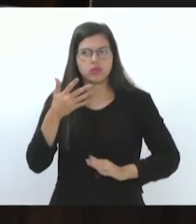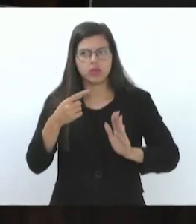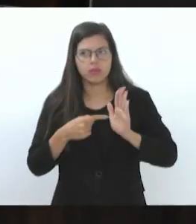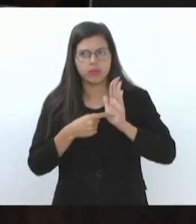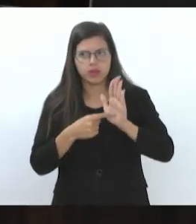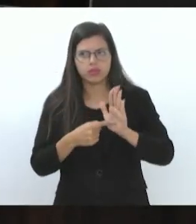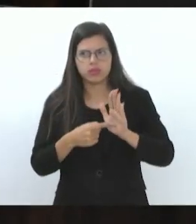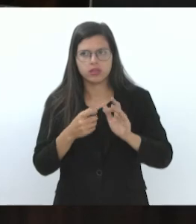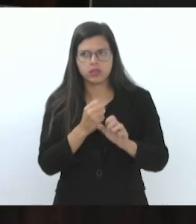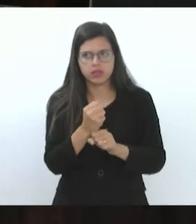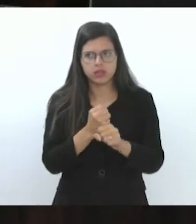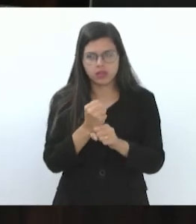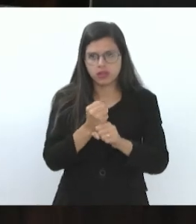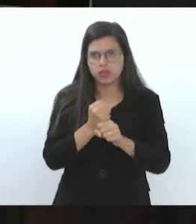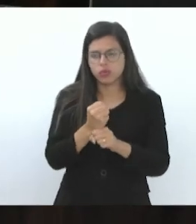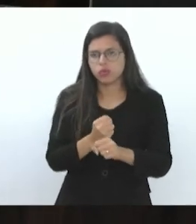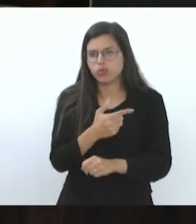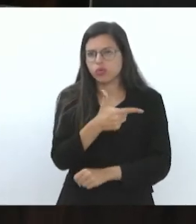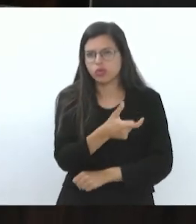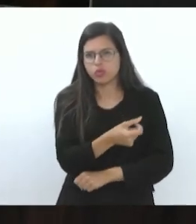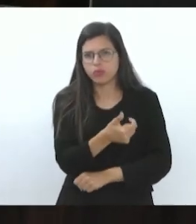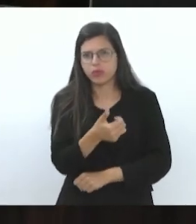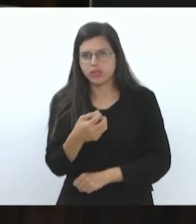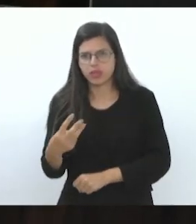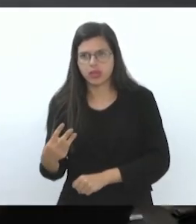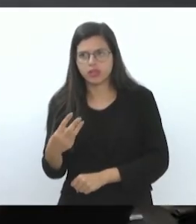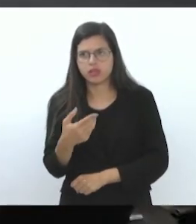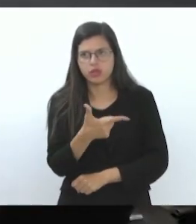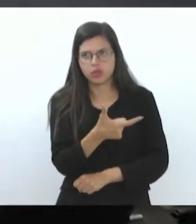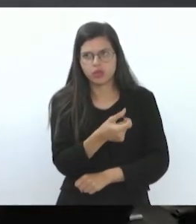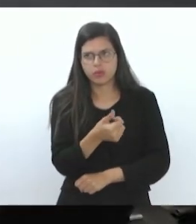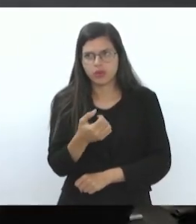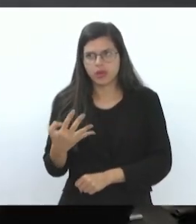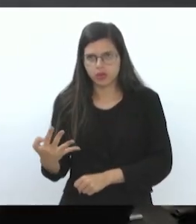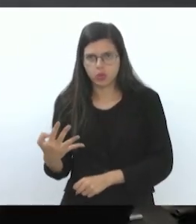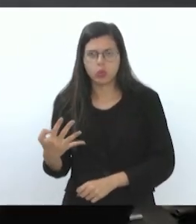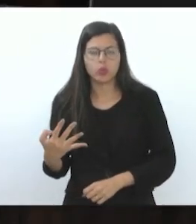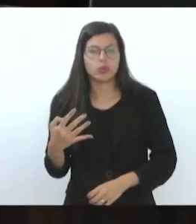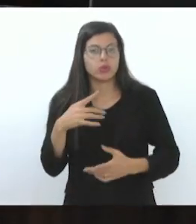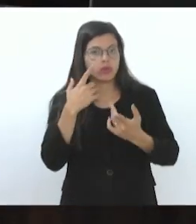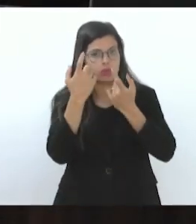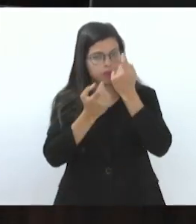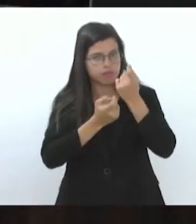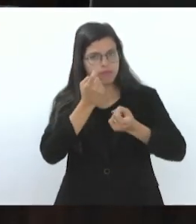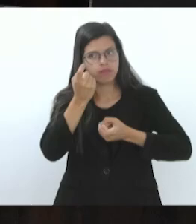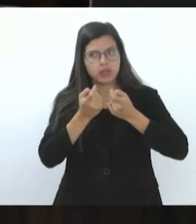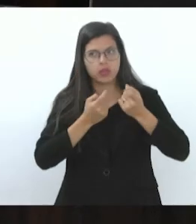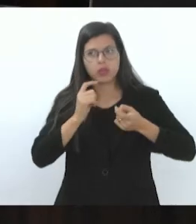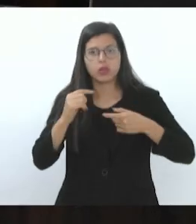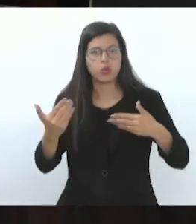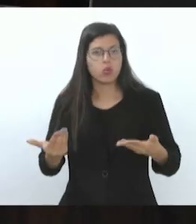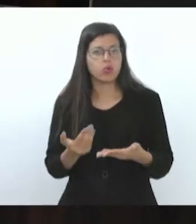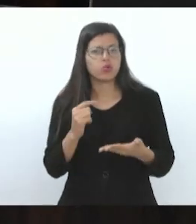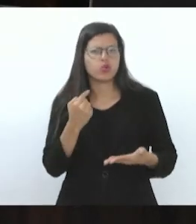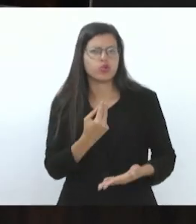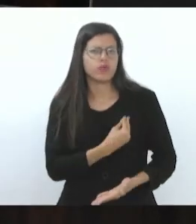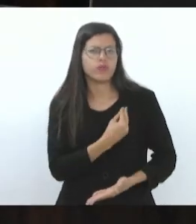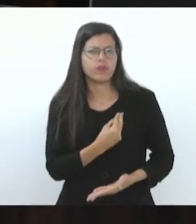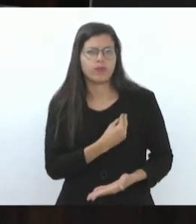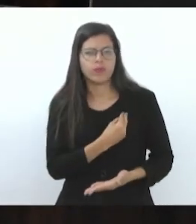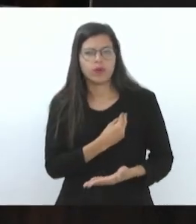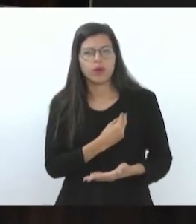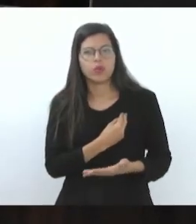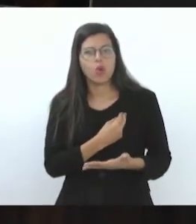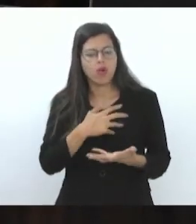2013, 2014, foi justamente com essa preocupação. 2013 mesmo? 2013. E hoje nós estamos vivenciando o caos que está